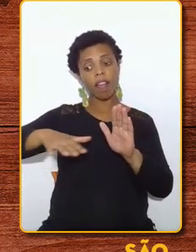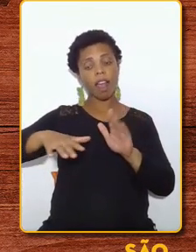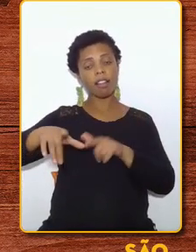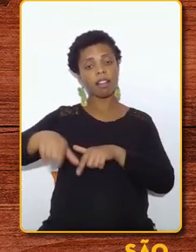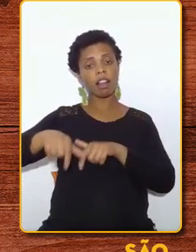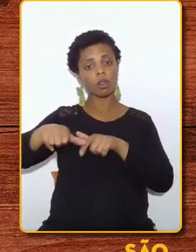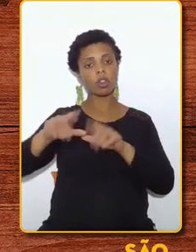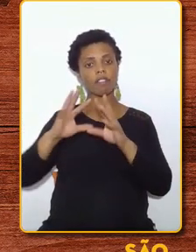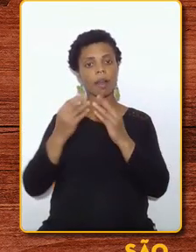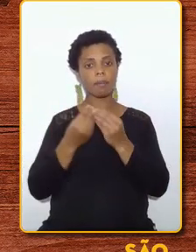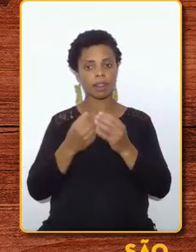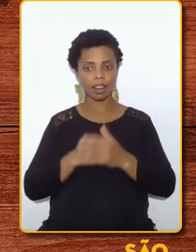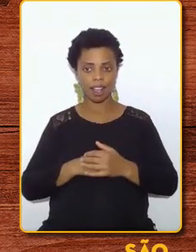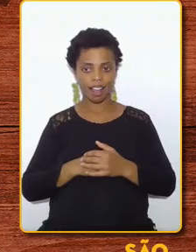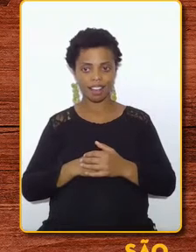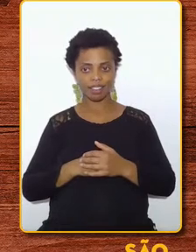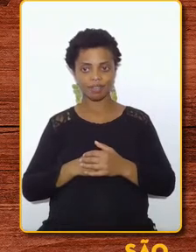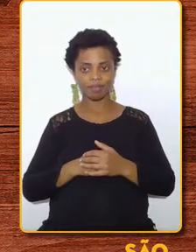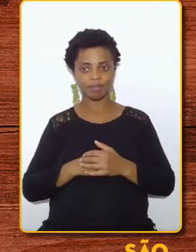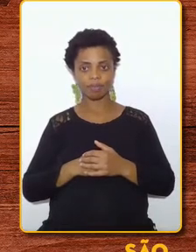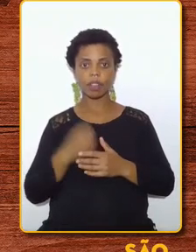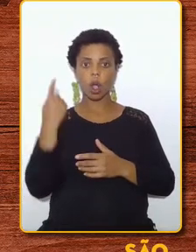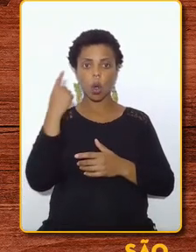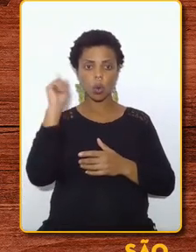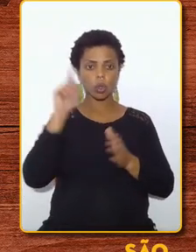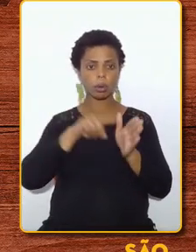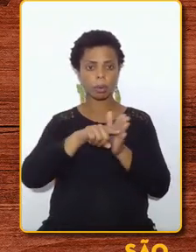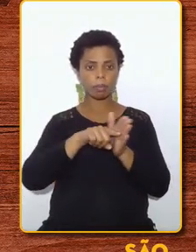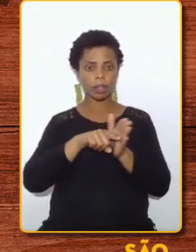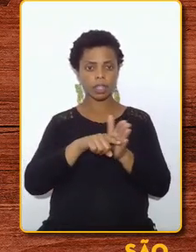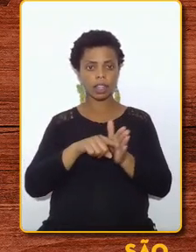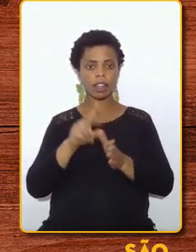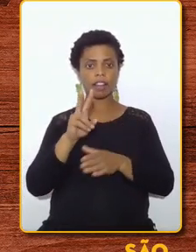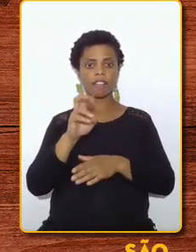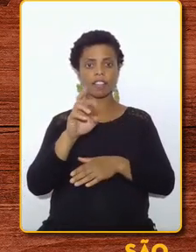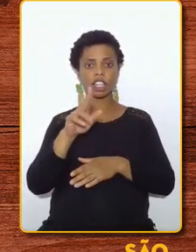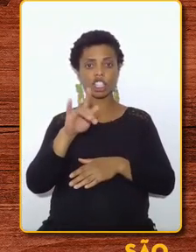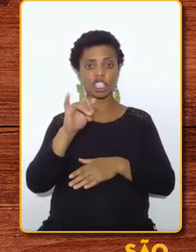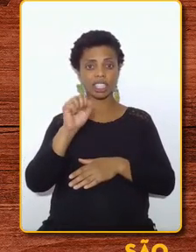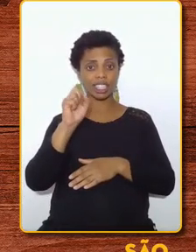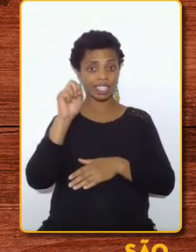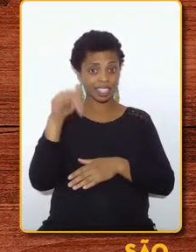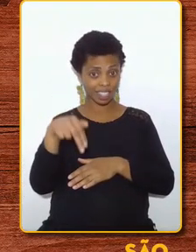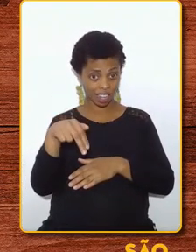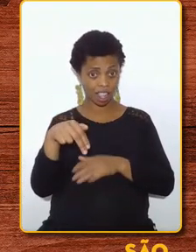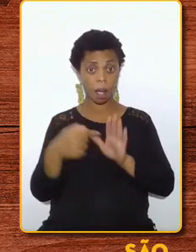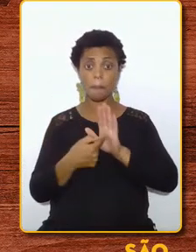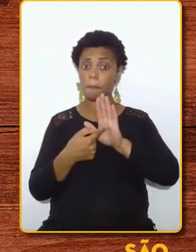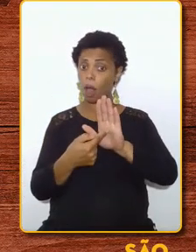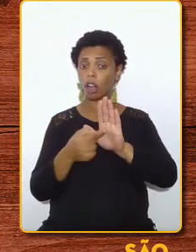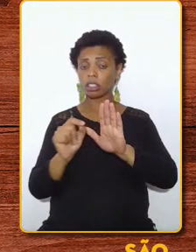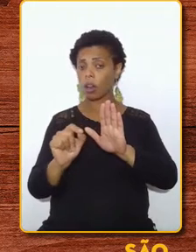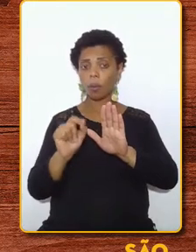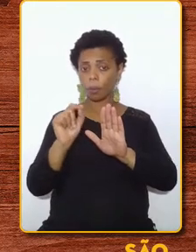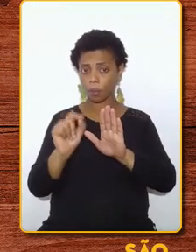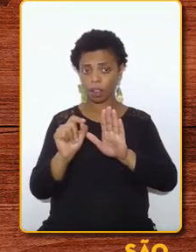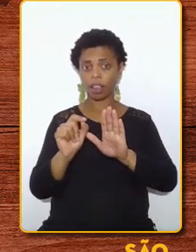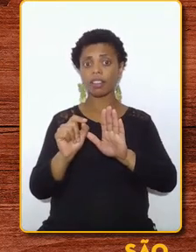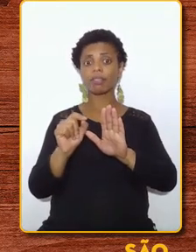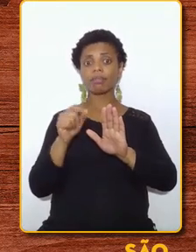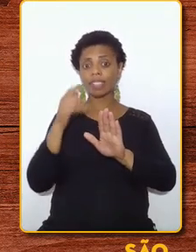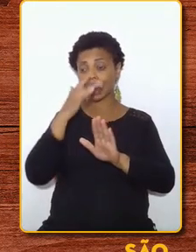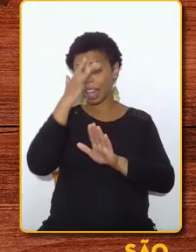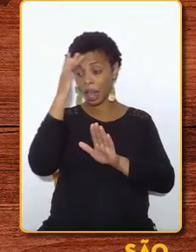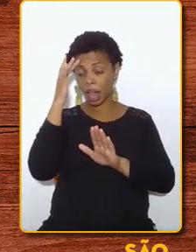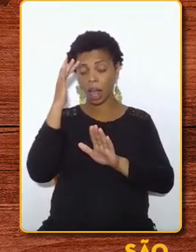Os indicadores da última pesquisa da Vigisan mostram que, entre os agricultores familiares,